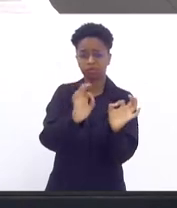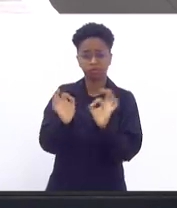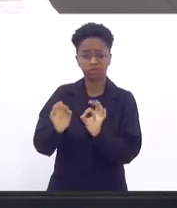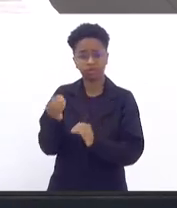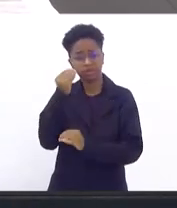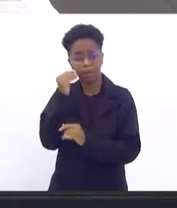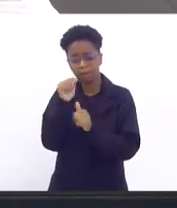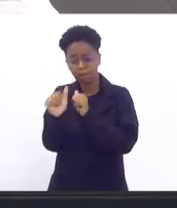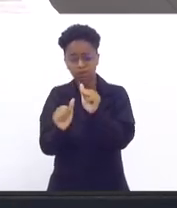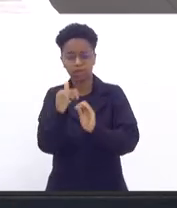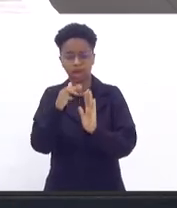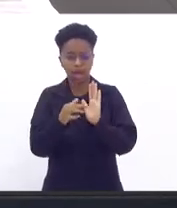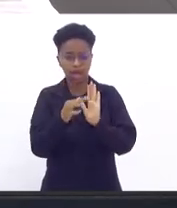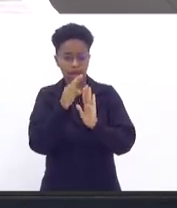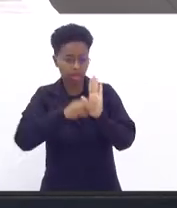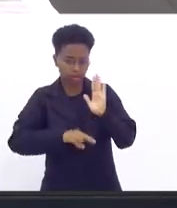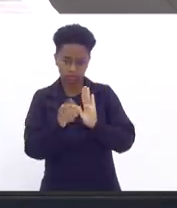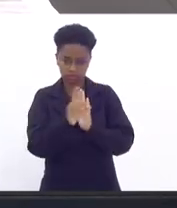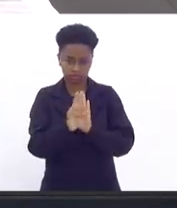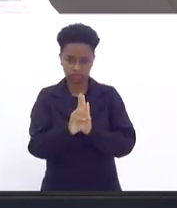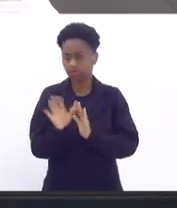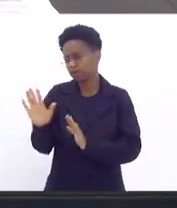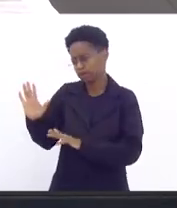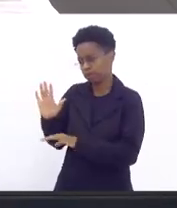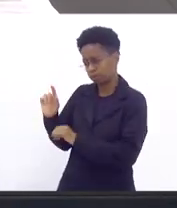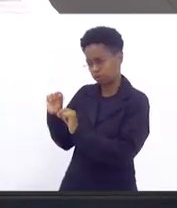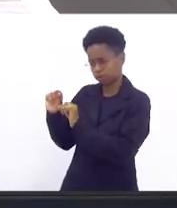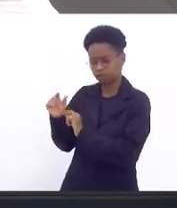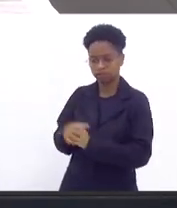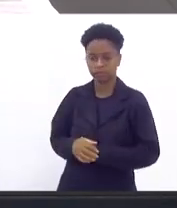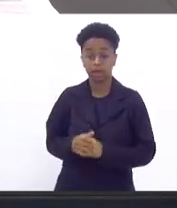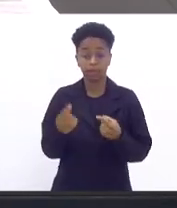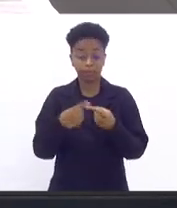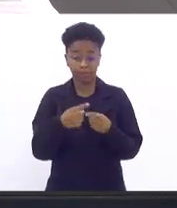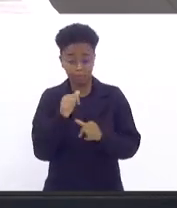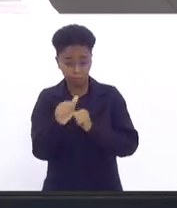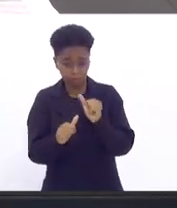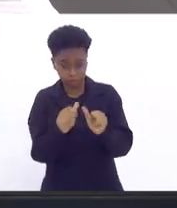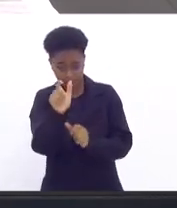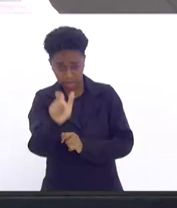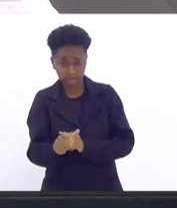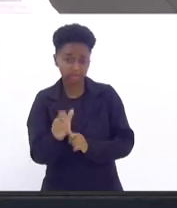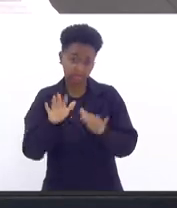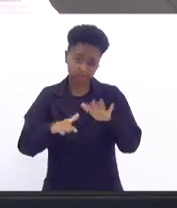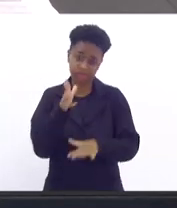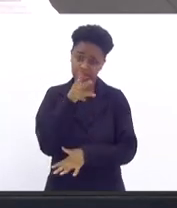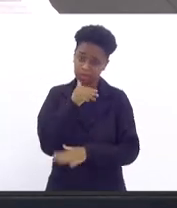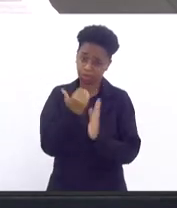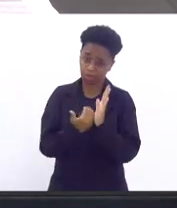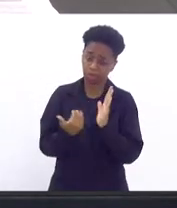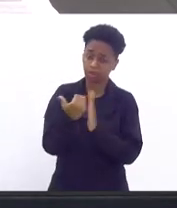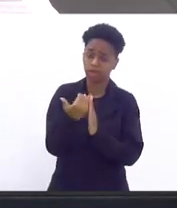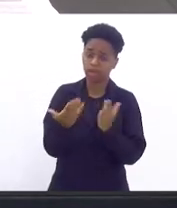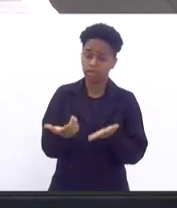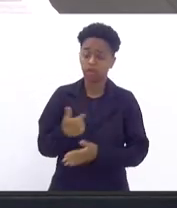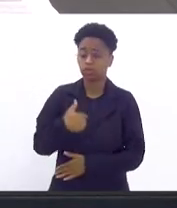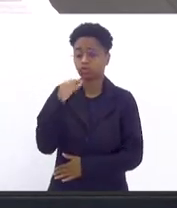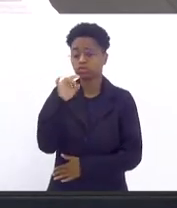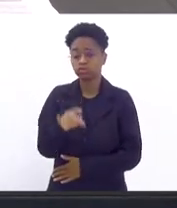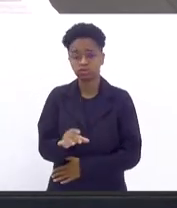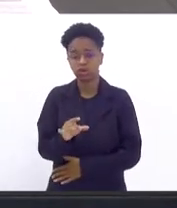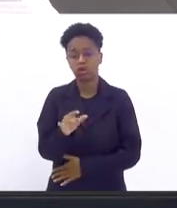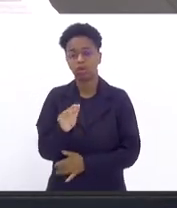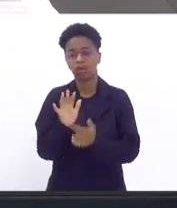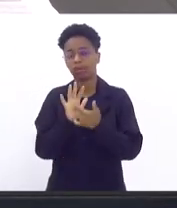relator quer mudar de relação de Deputado também porque mudar de relator pode significando demora maior Então eu só queria deixar